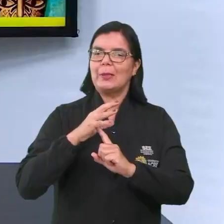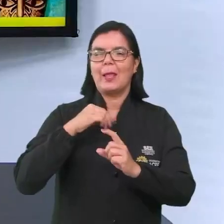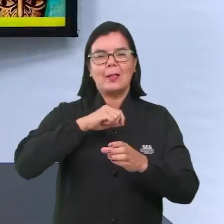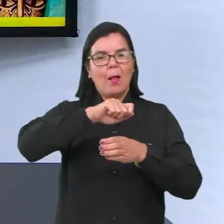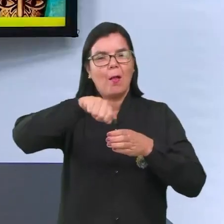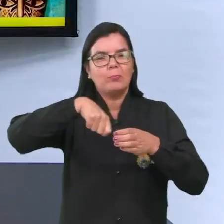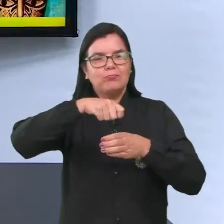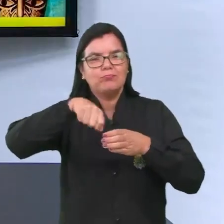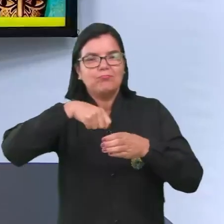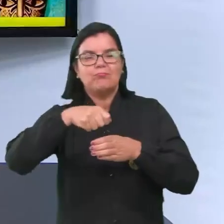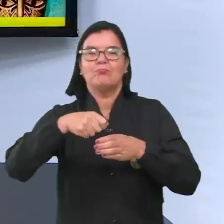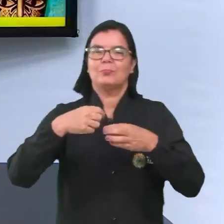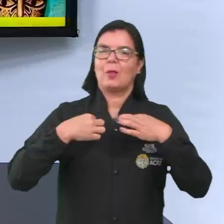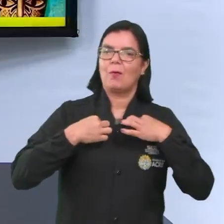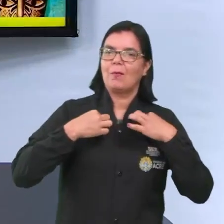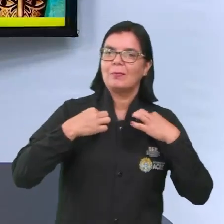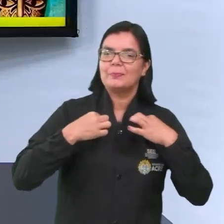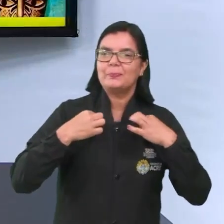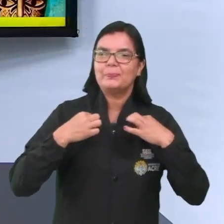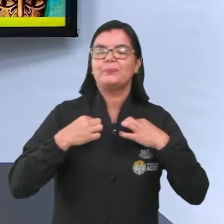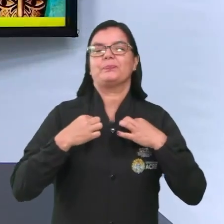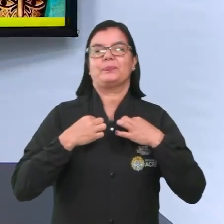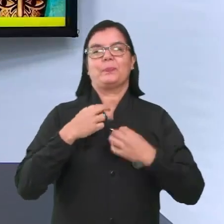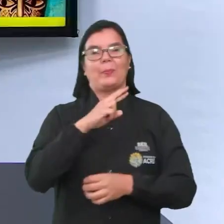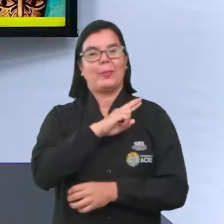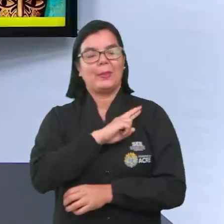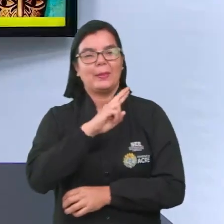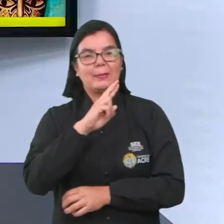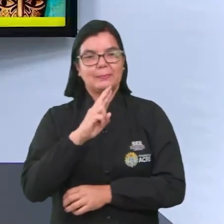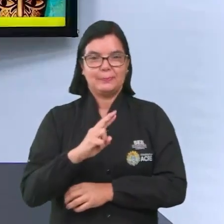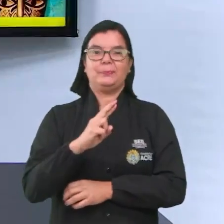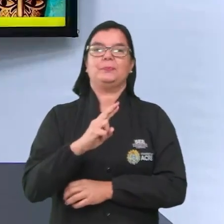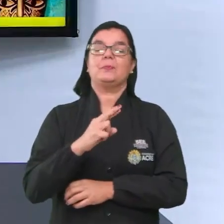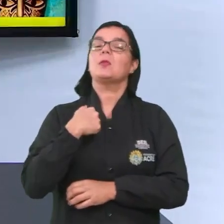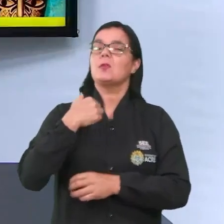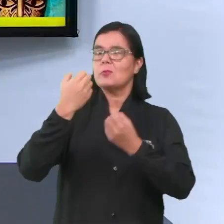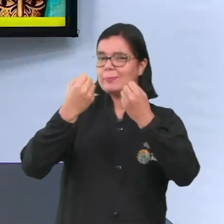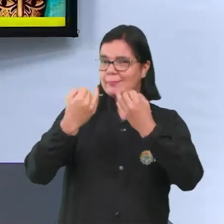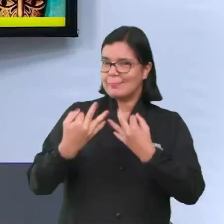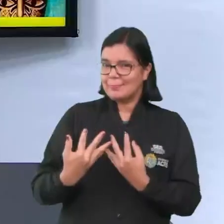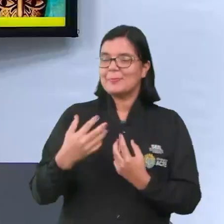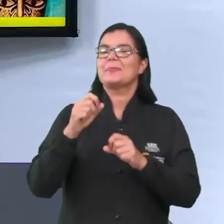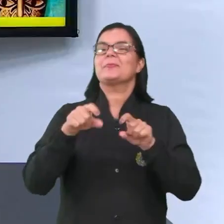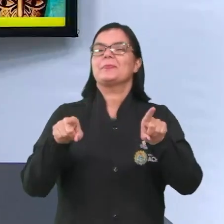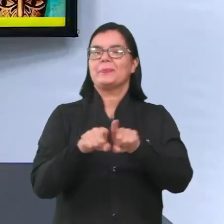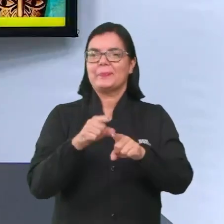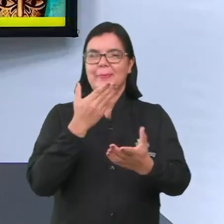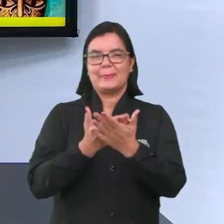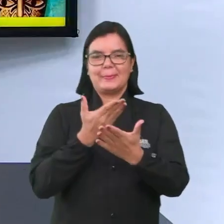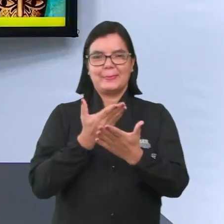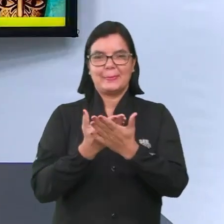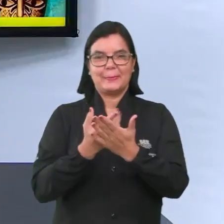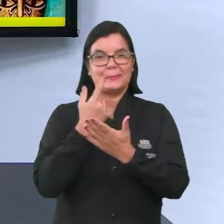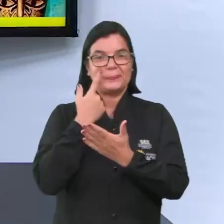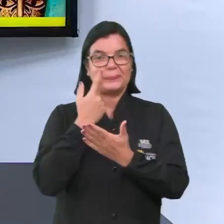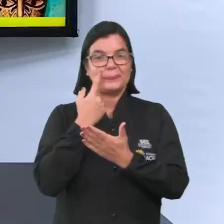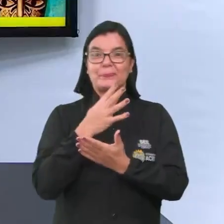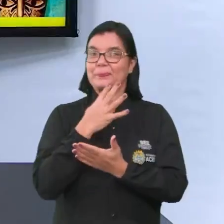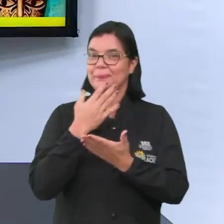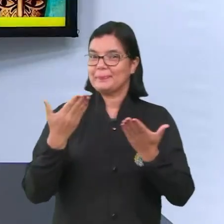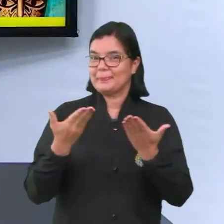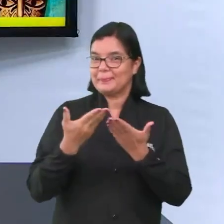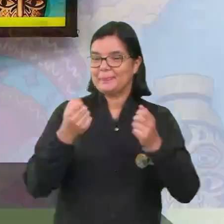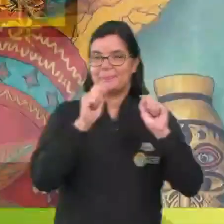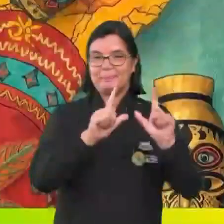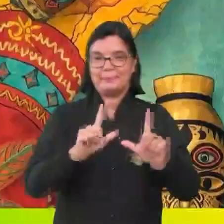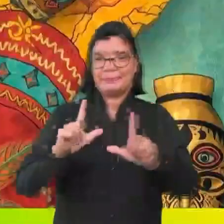culinária, as vestimentas, a religiosidade. E a gente vai falar um pouquinho sobre isso na nossa aula. Vamos conhecer então?